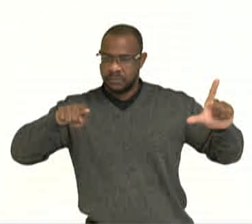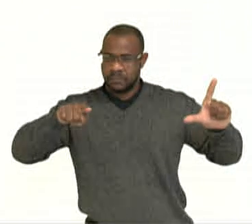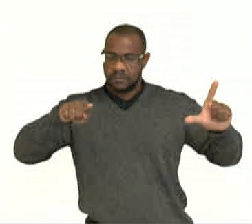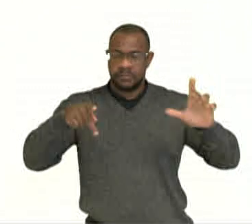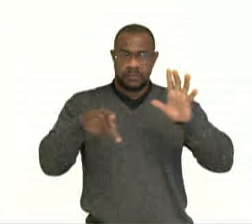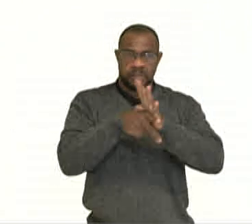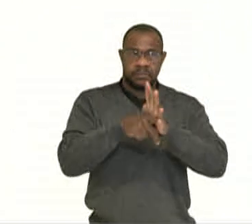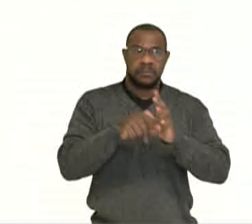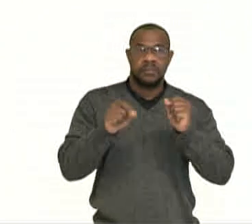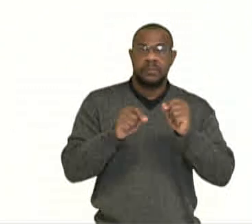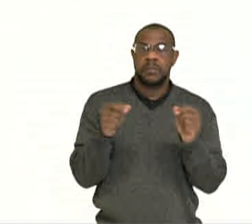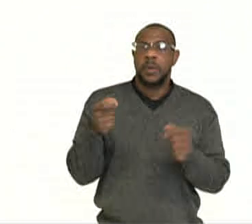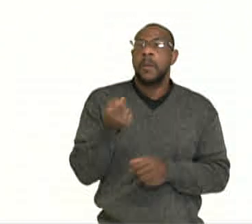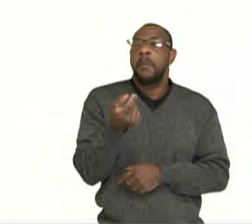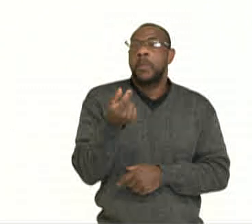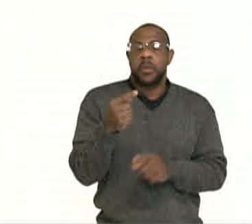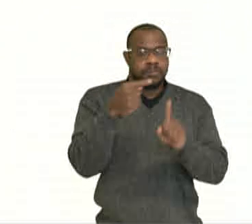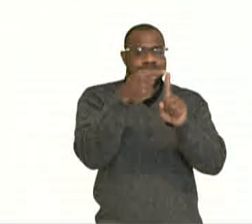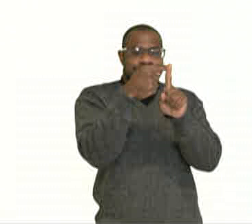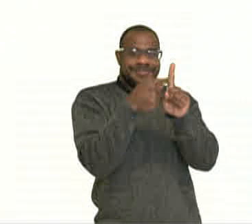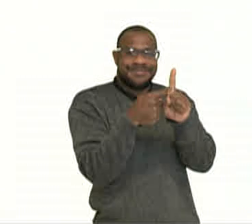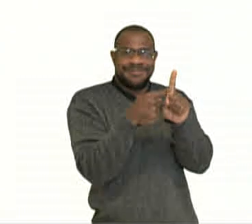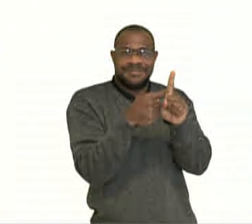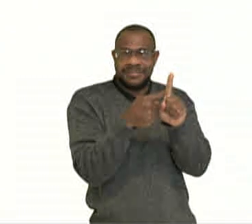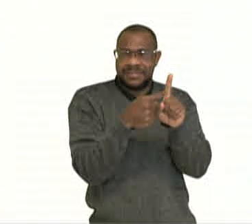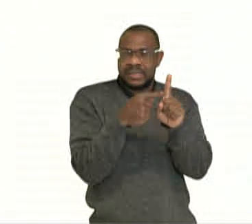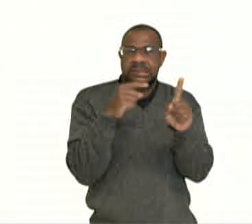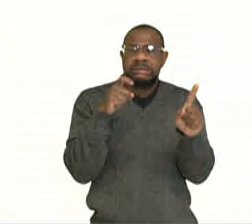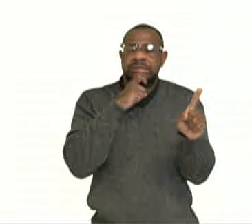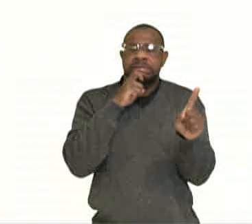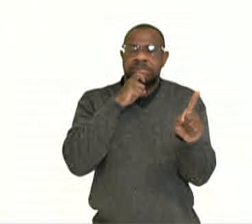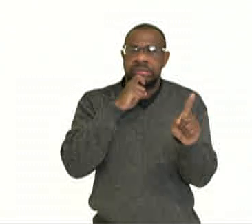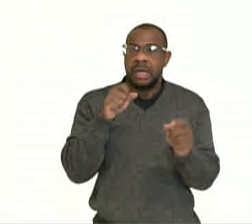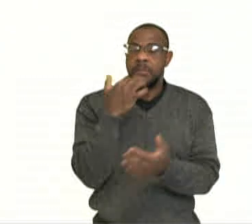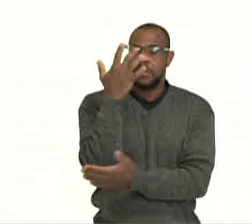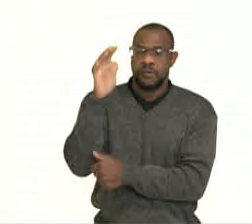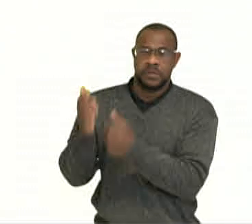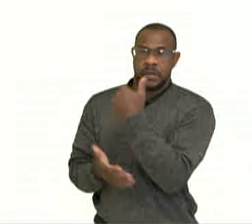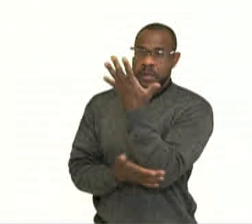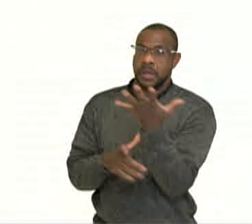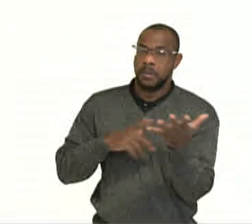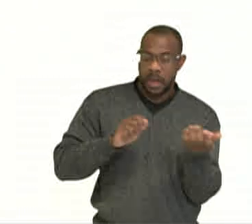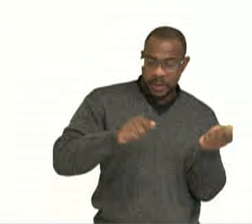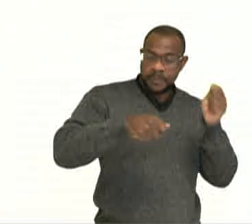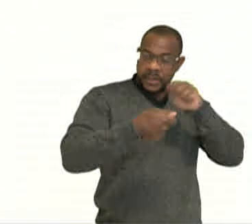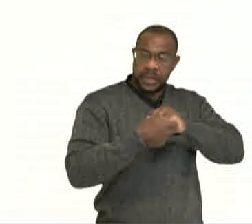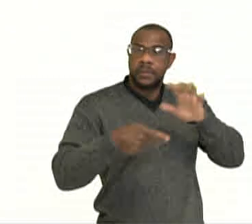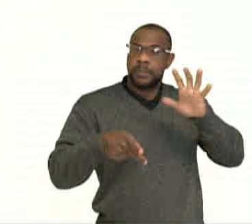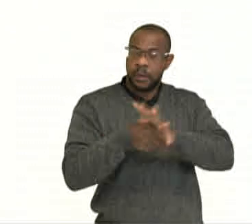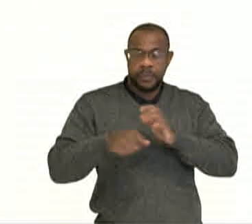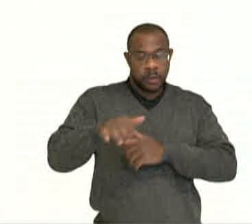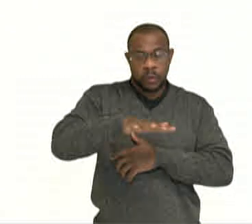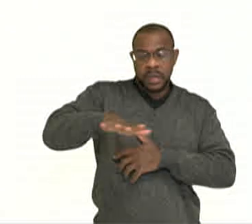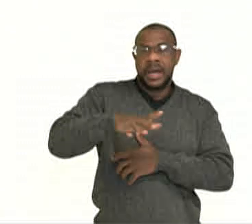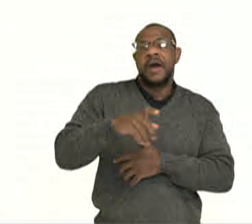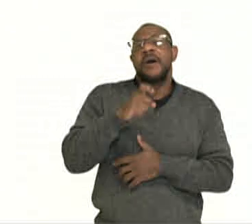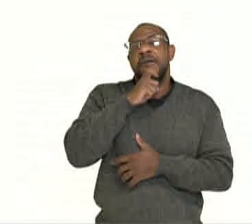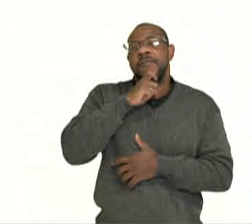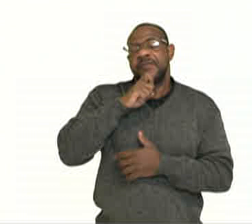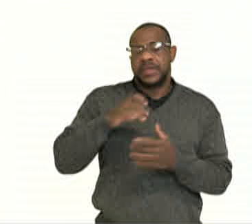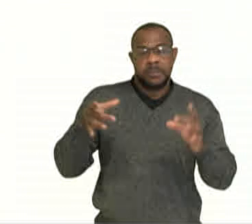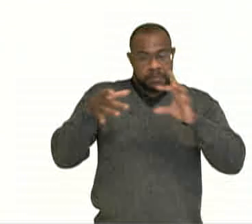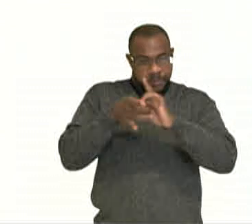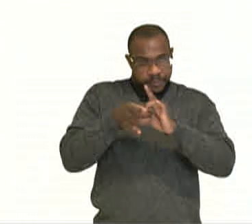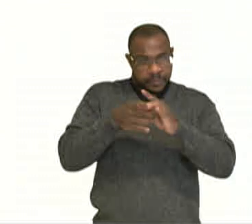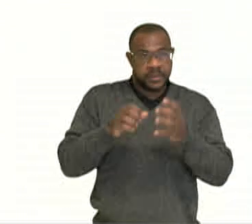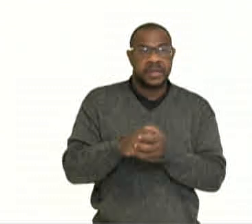portanto, com menores temperaturas. Sendo assim, é uma vegetação adaptada ao rigor dos climas frios, com verões